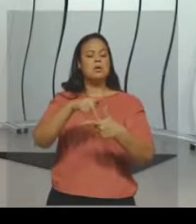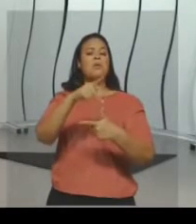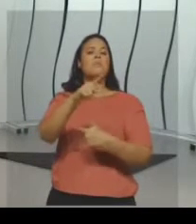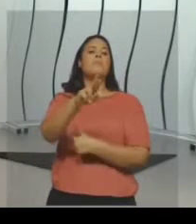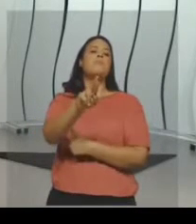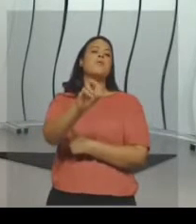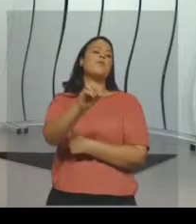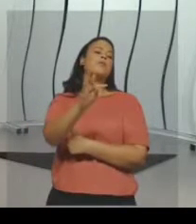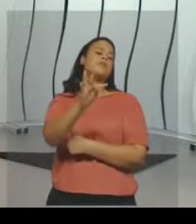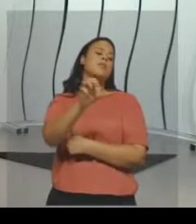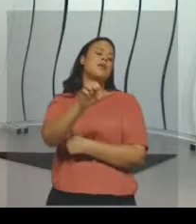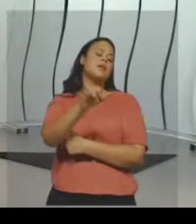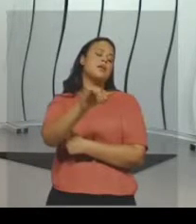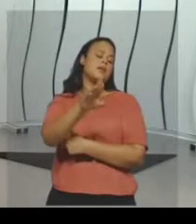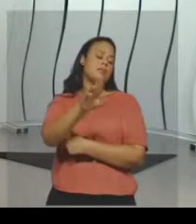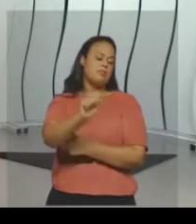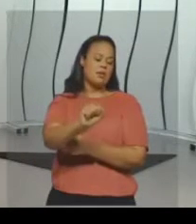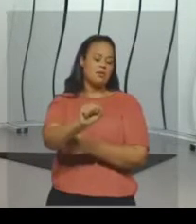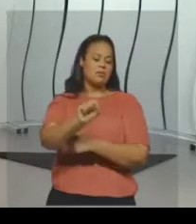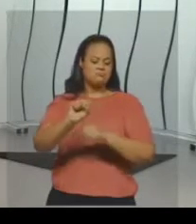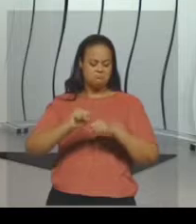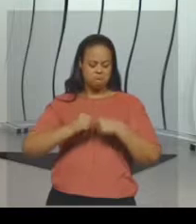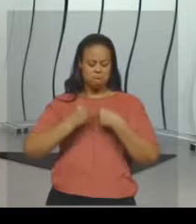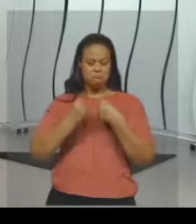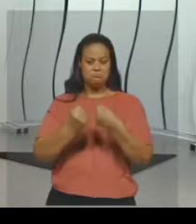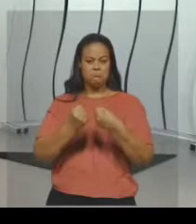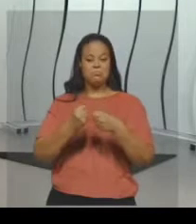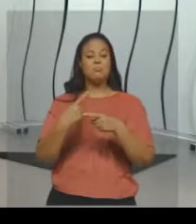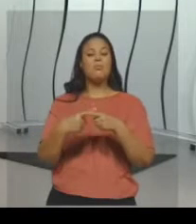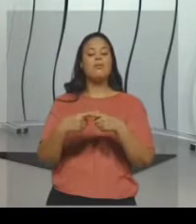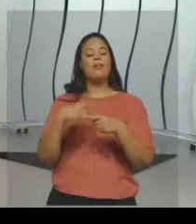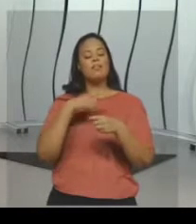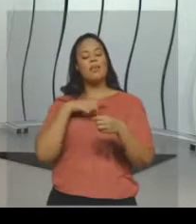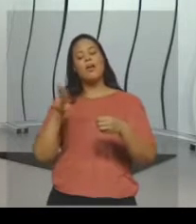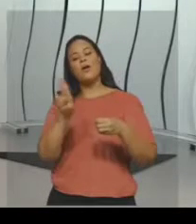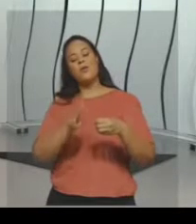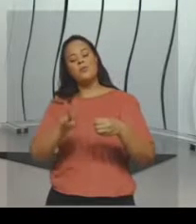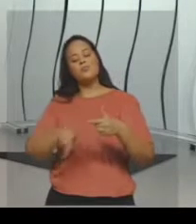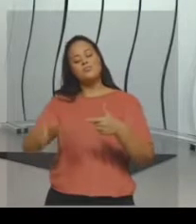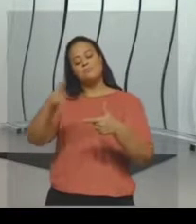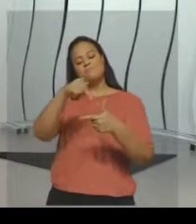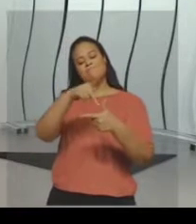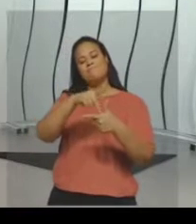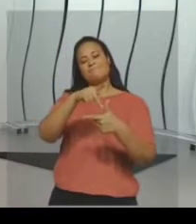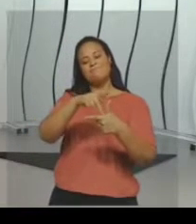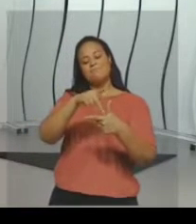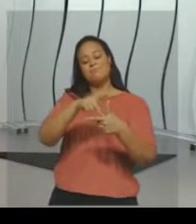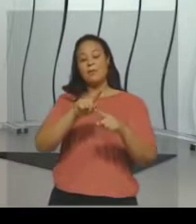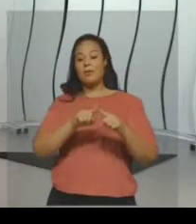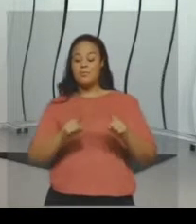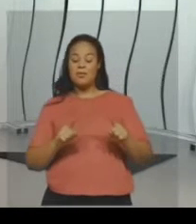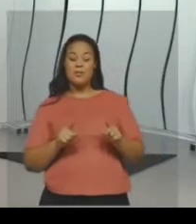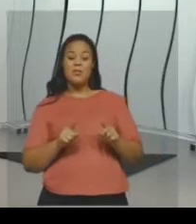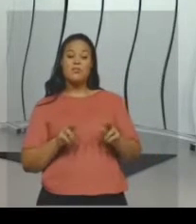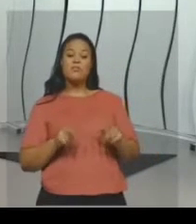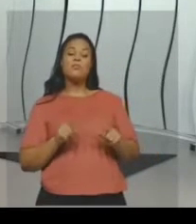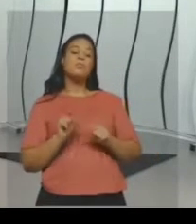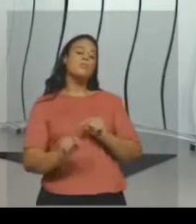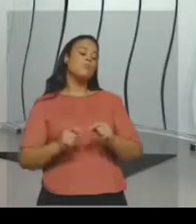estrutura física, ela é principalmente composta de proteínas. Não é diferente na estrutura de uma bactéria, ou